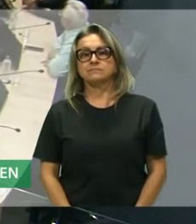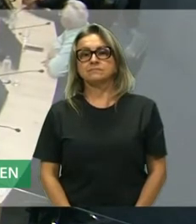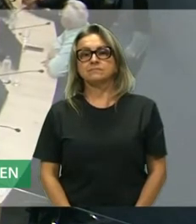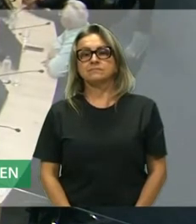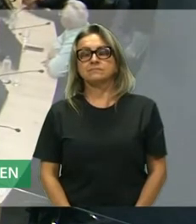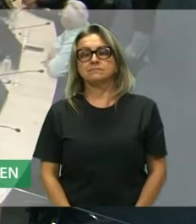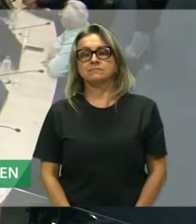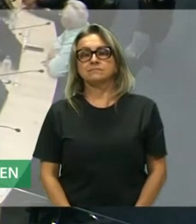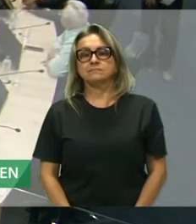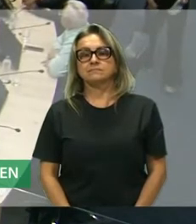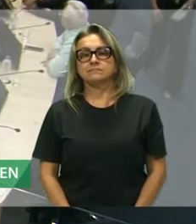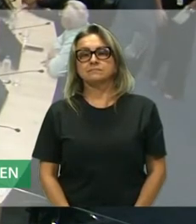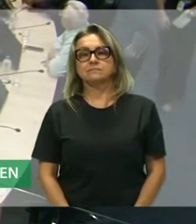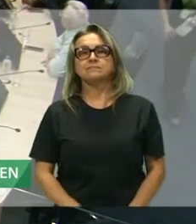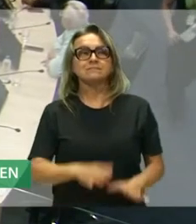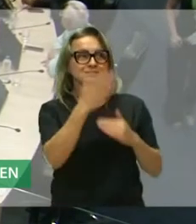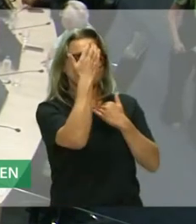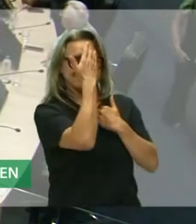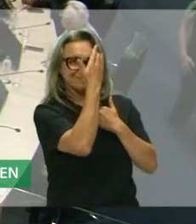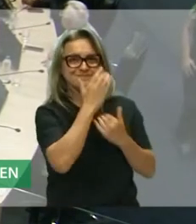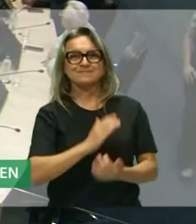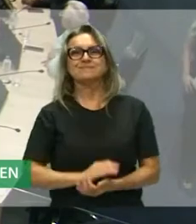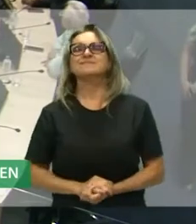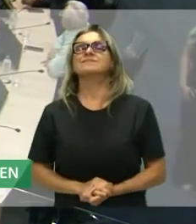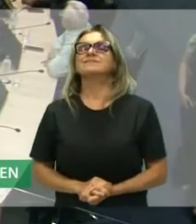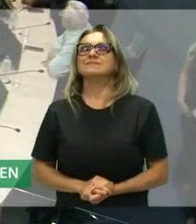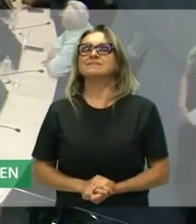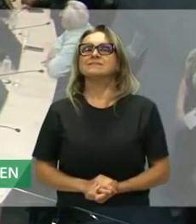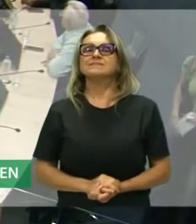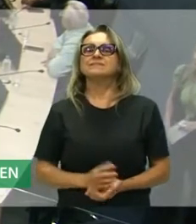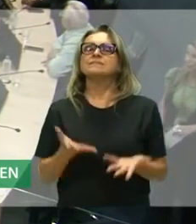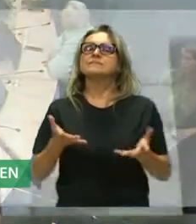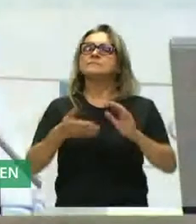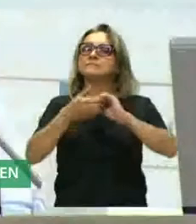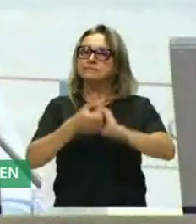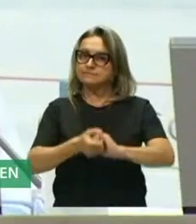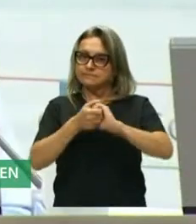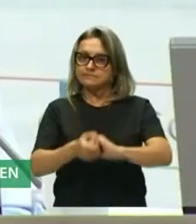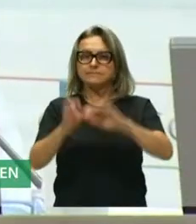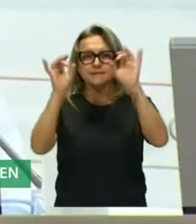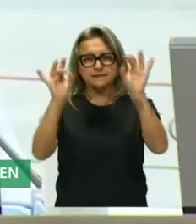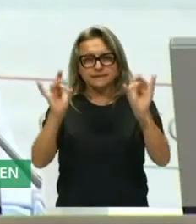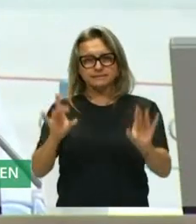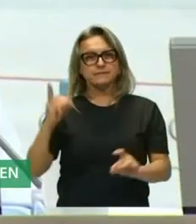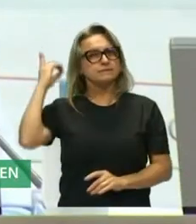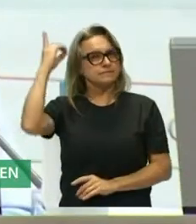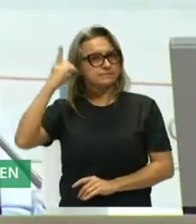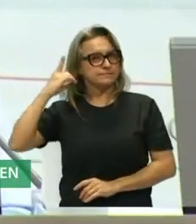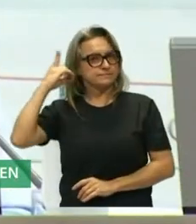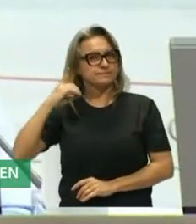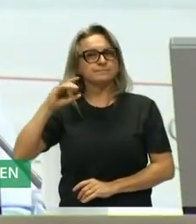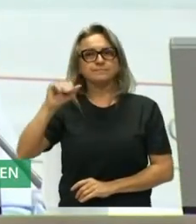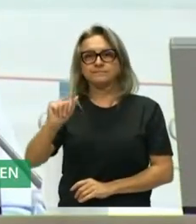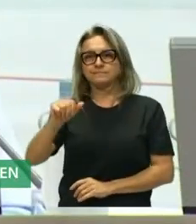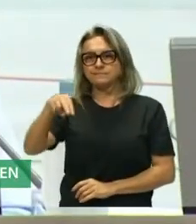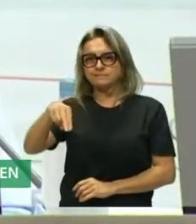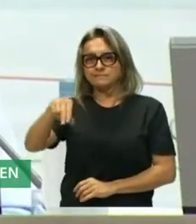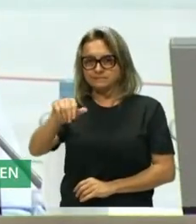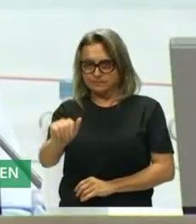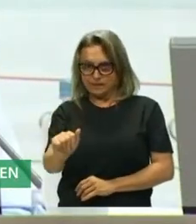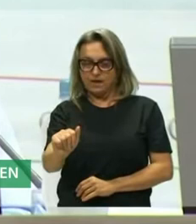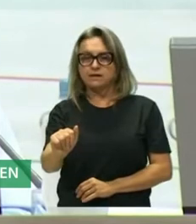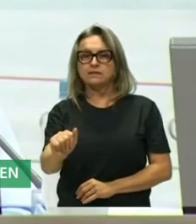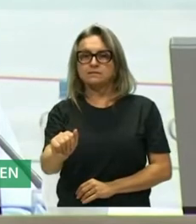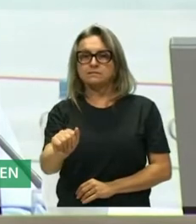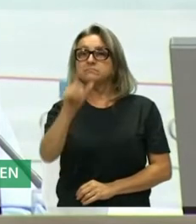Obrigado. Obrigado, Ana. Quero saudar especialmente a deputada Ana Campagnolo, que, por iniciativa